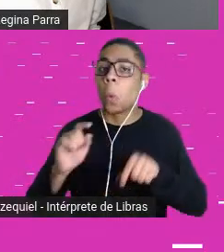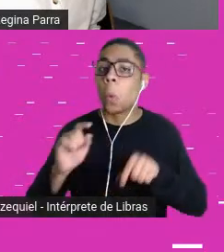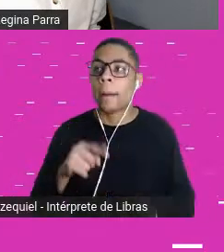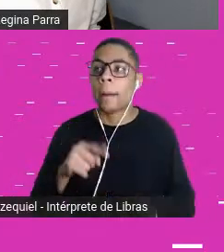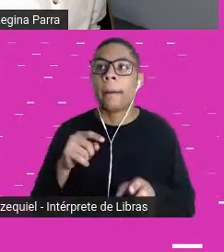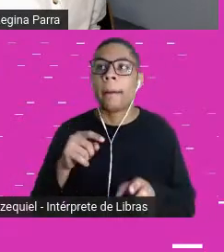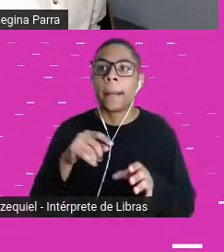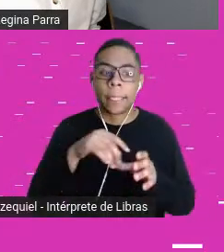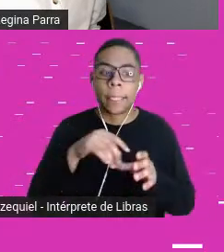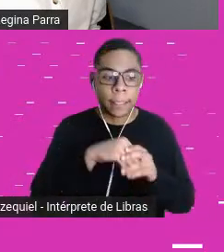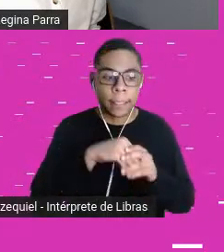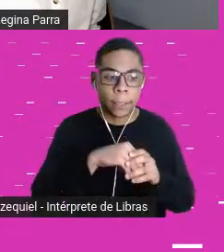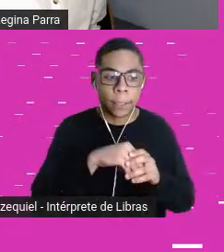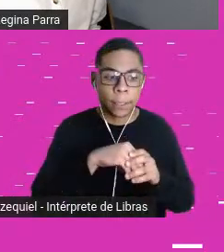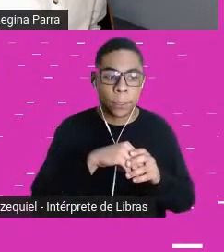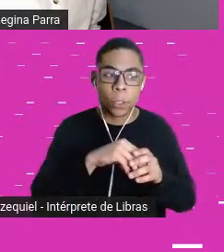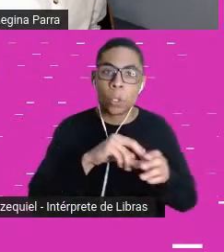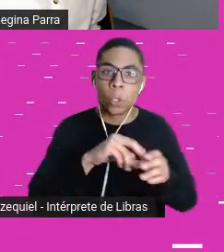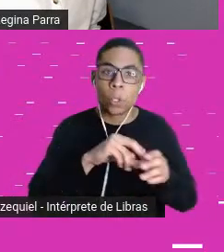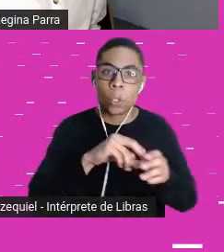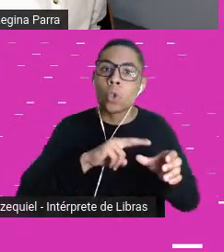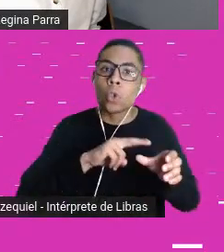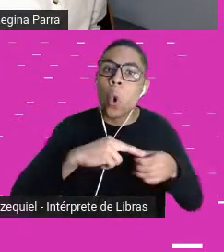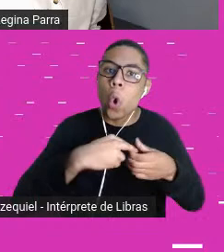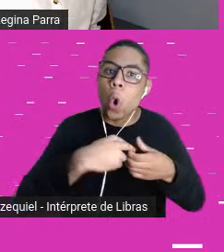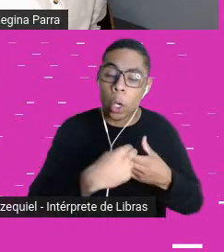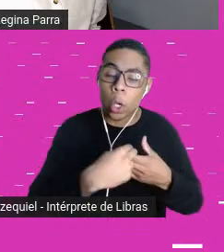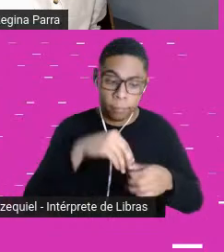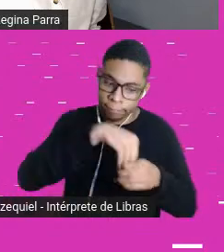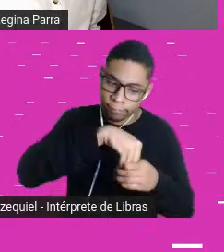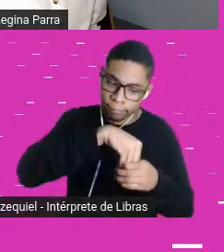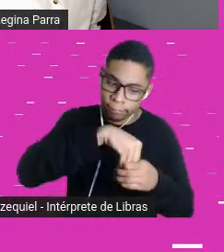um núcleo que já estava estabelecido, né?